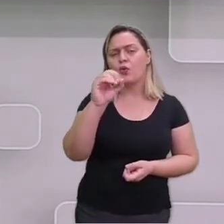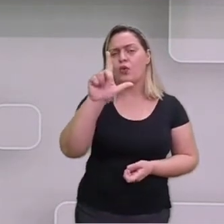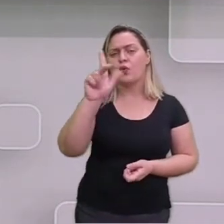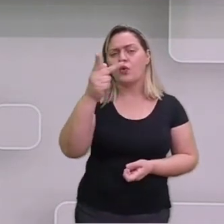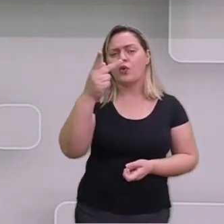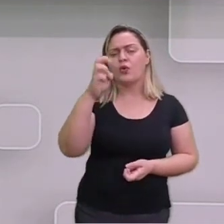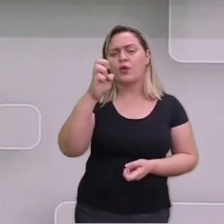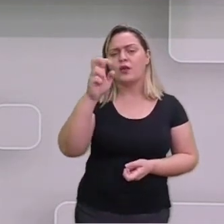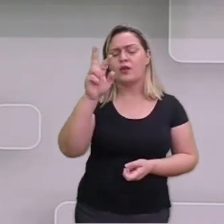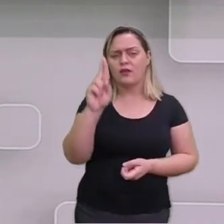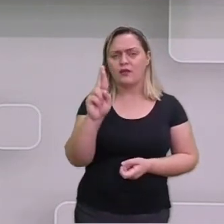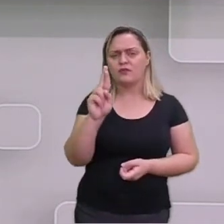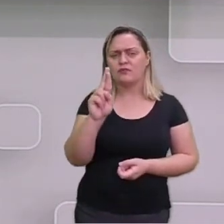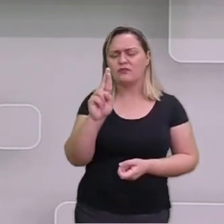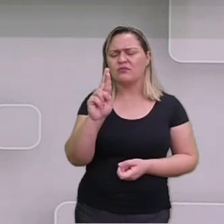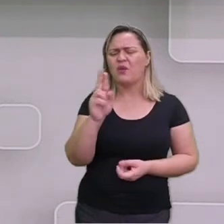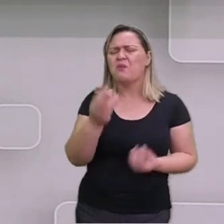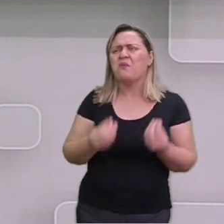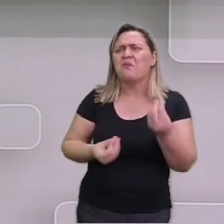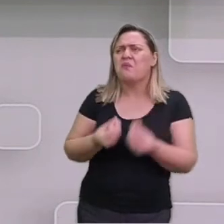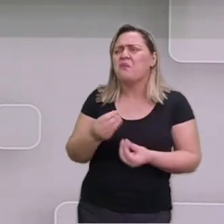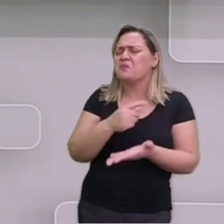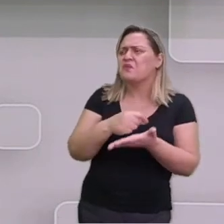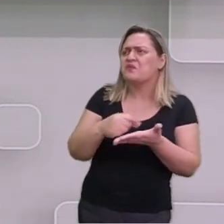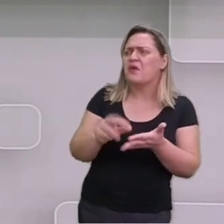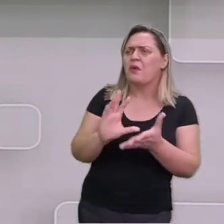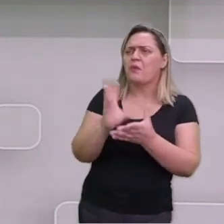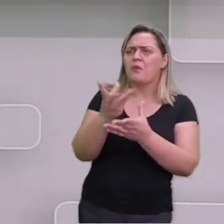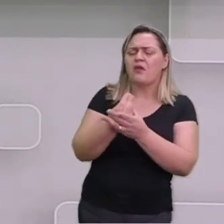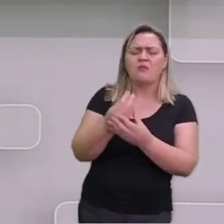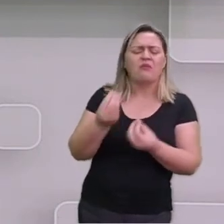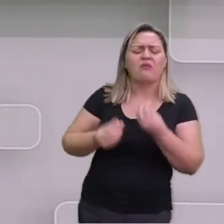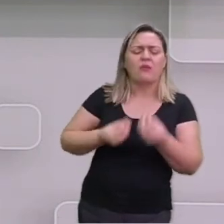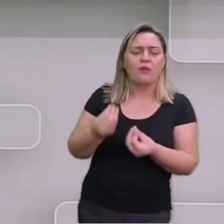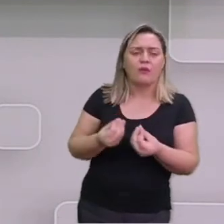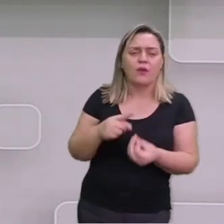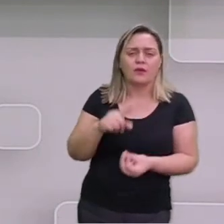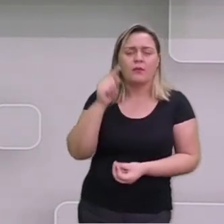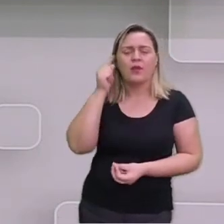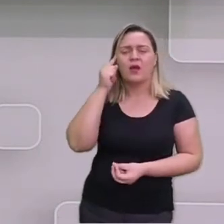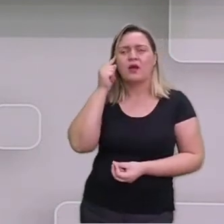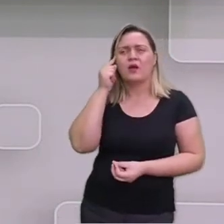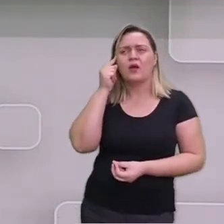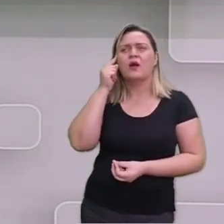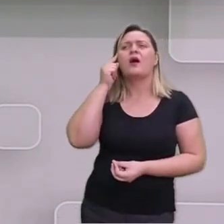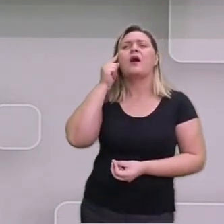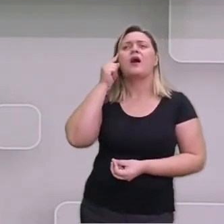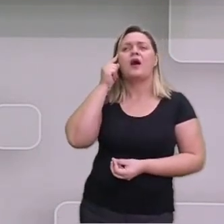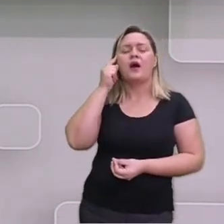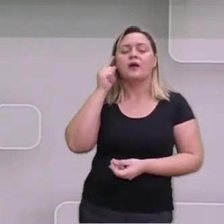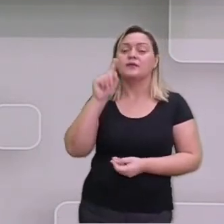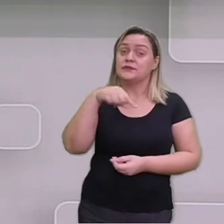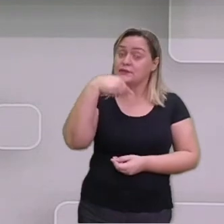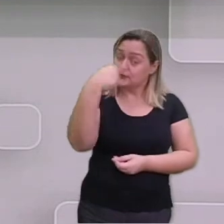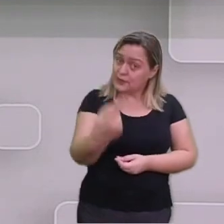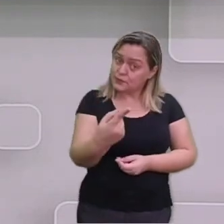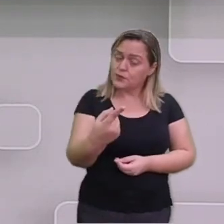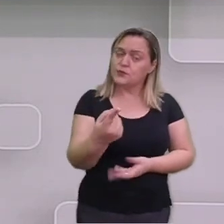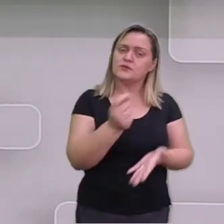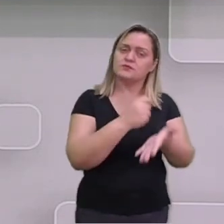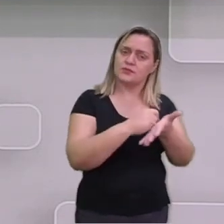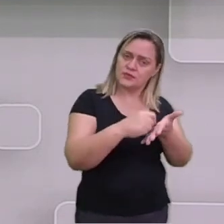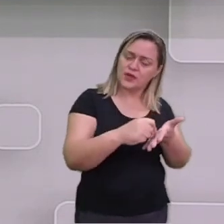o plural e depois você escreve. Então, vamos lá. Colher. Como que eu vou passar colher para o plural? Então eu vou